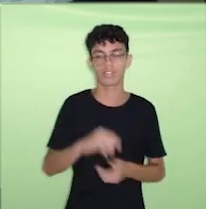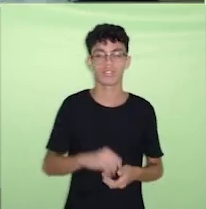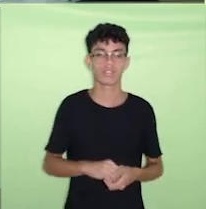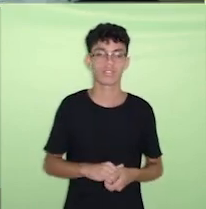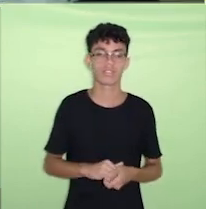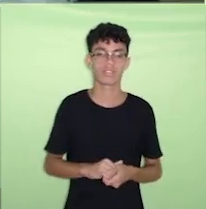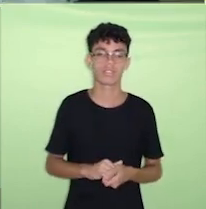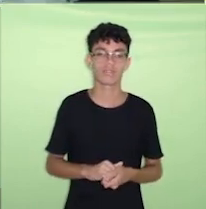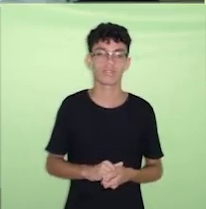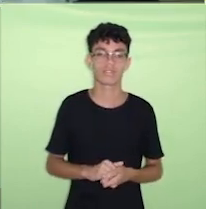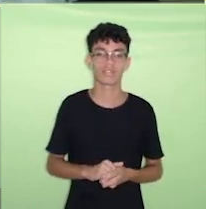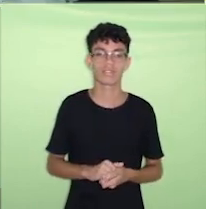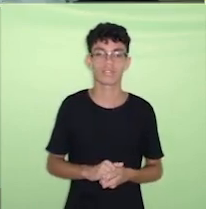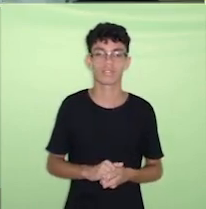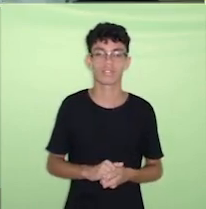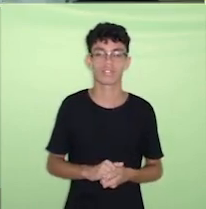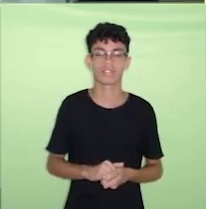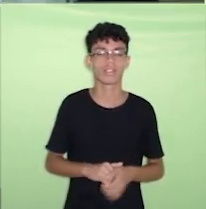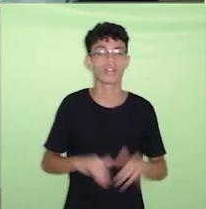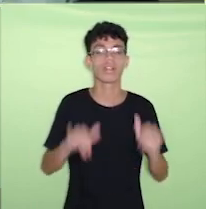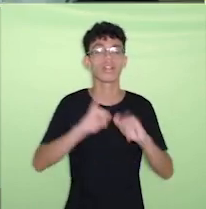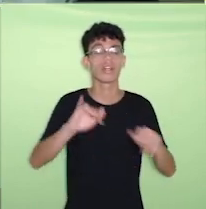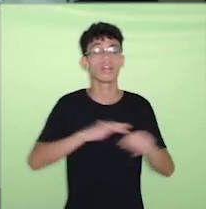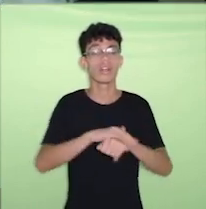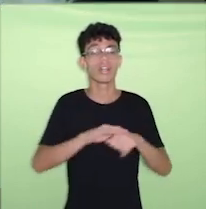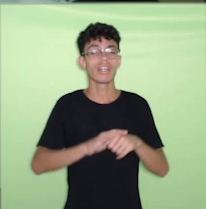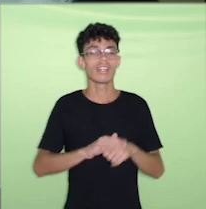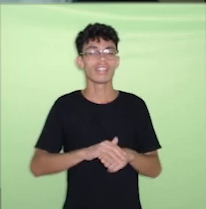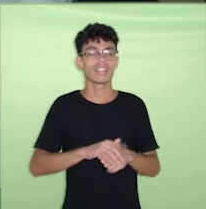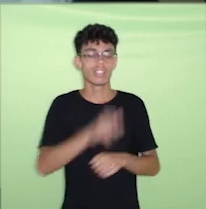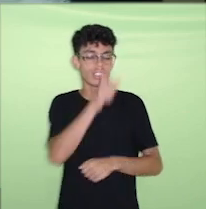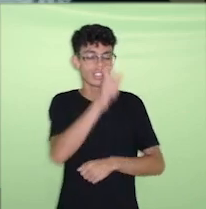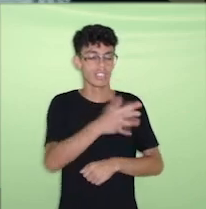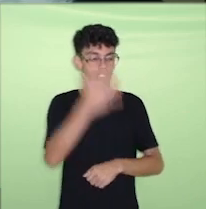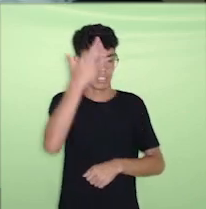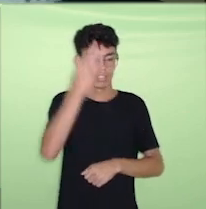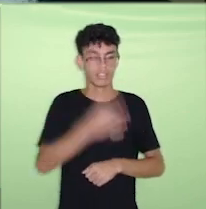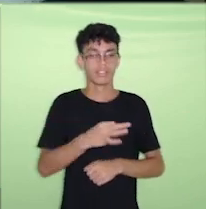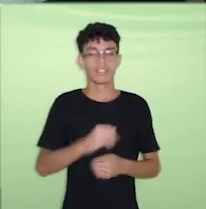E o que é que vocês se disseram? O senhor não compreenderia.